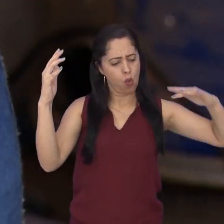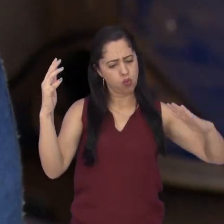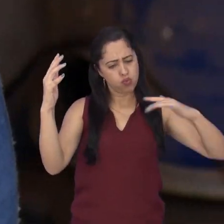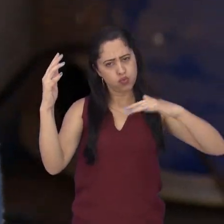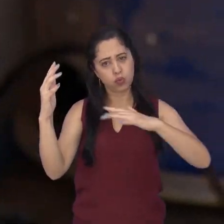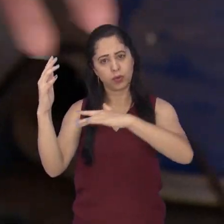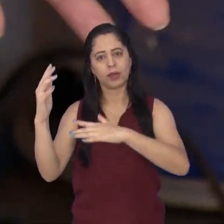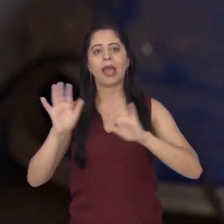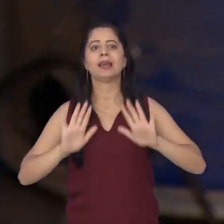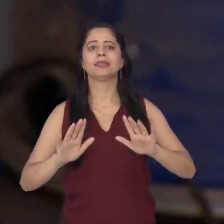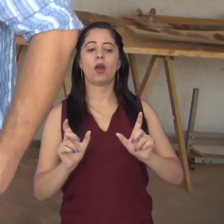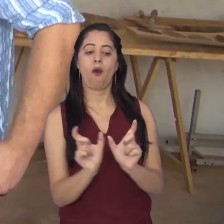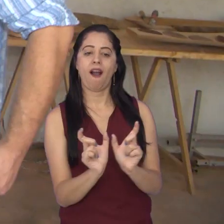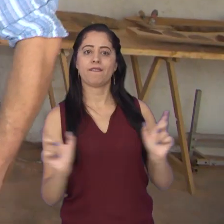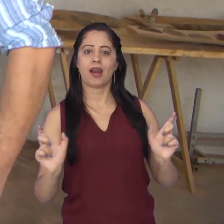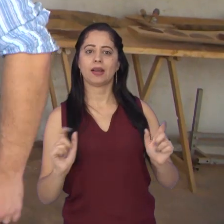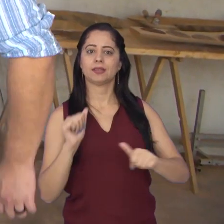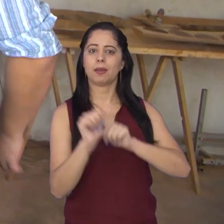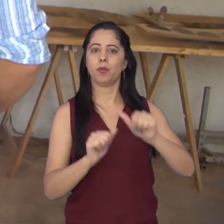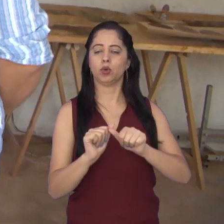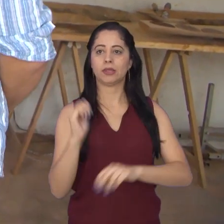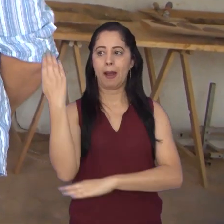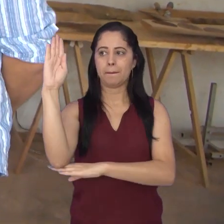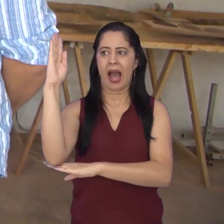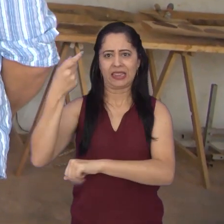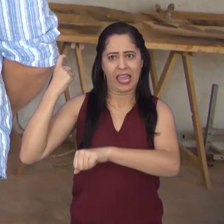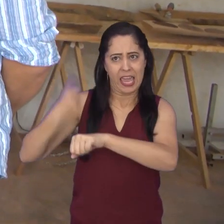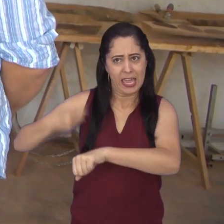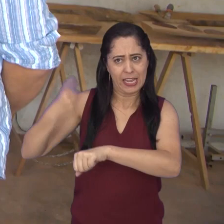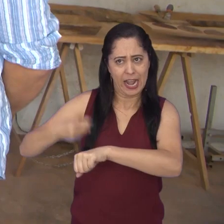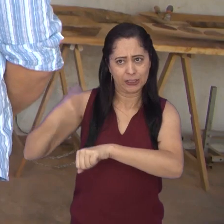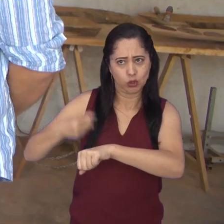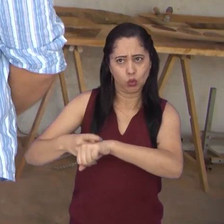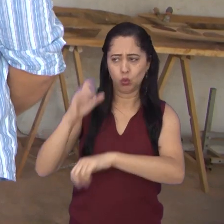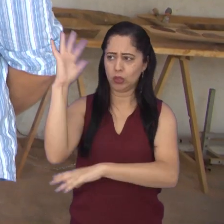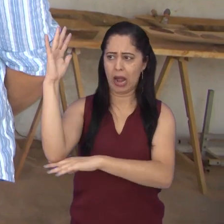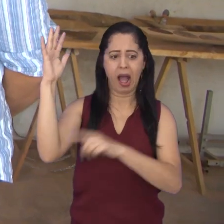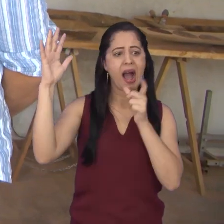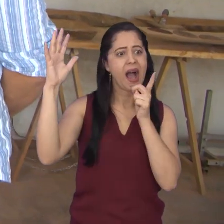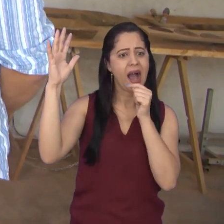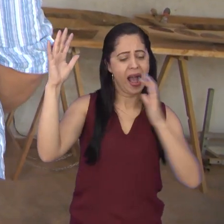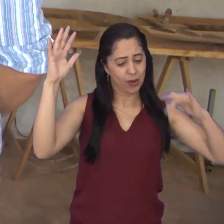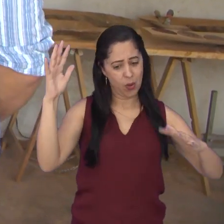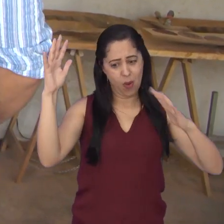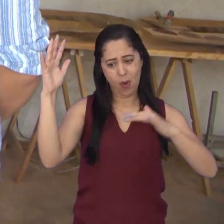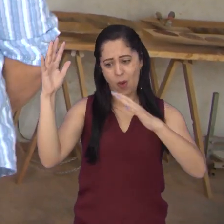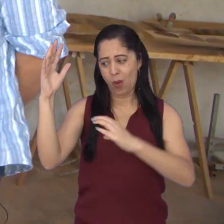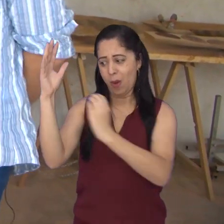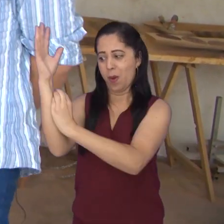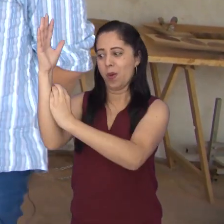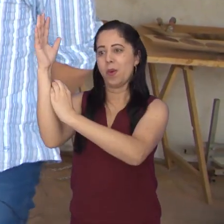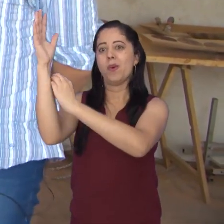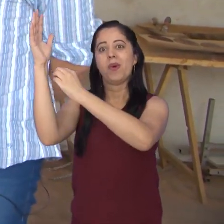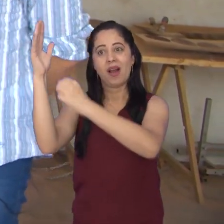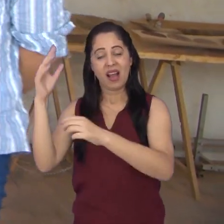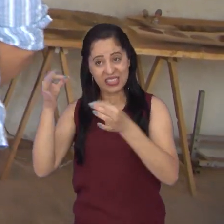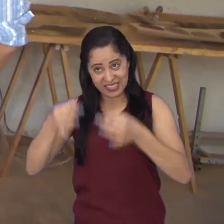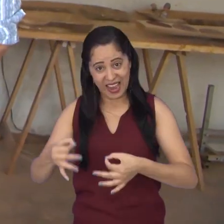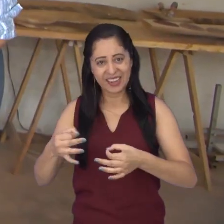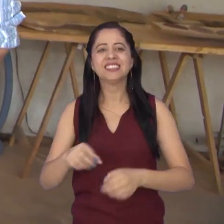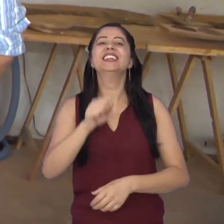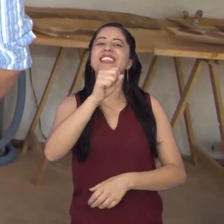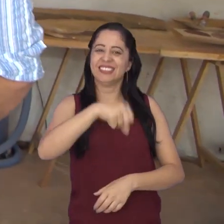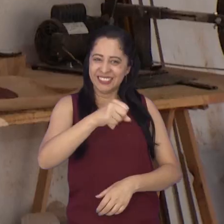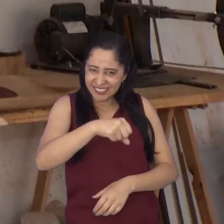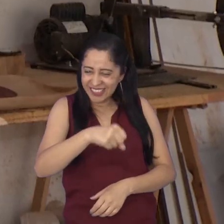criar essas formas espetaculares. Então a gente muda aqui o ditado. Água mole, pedra dura, não. Água Ah, mole, madeira dura. Tanto bate até que fura. É